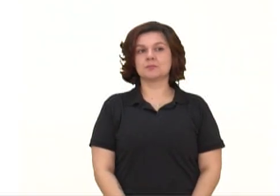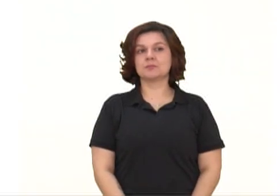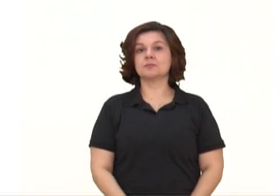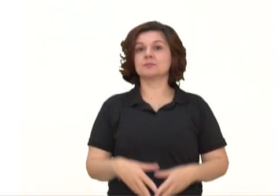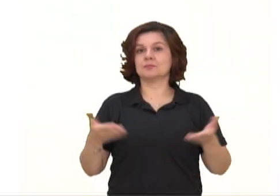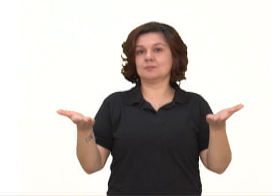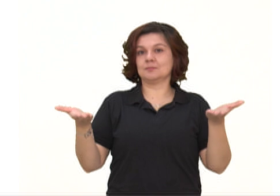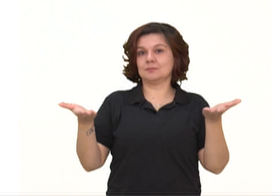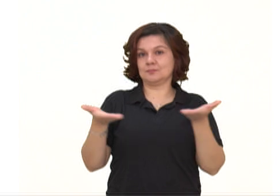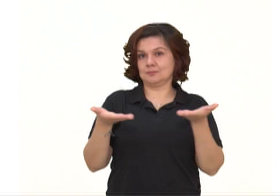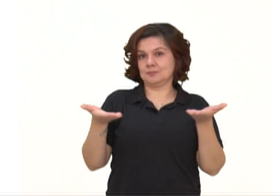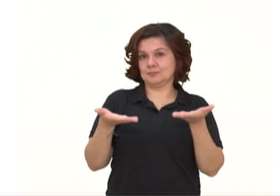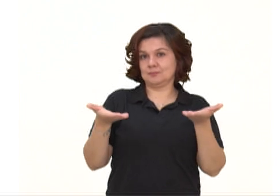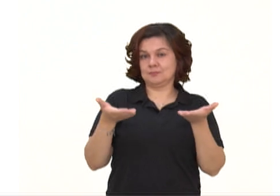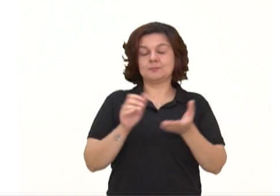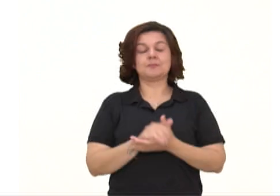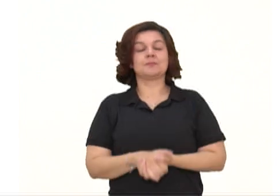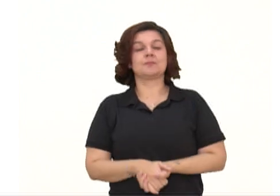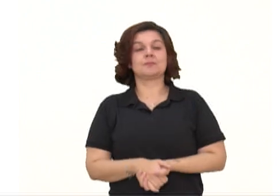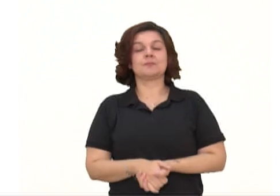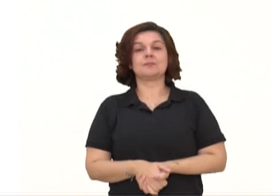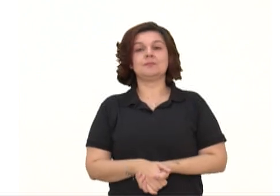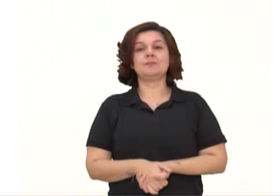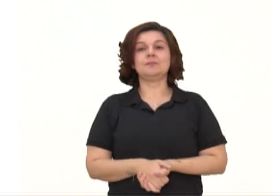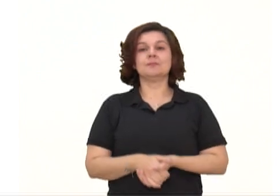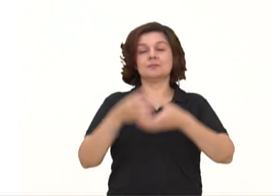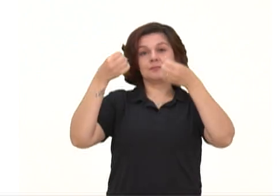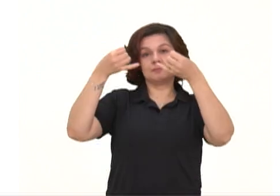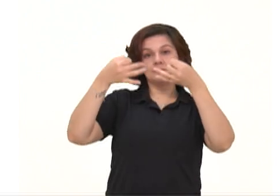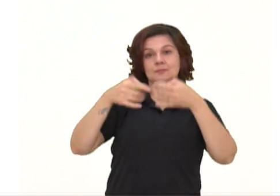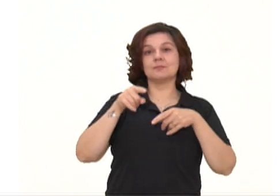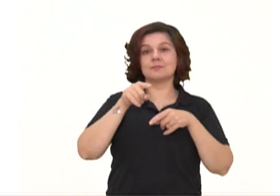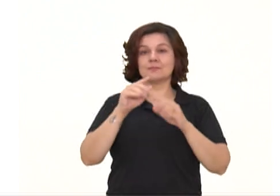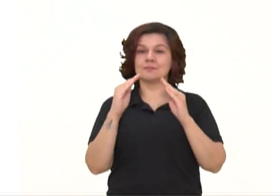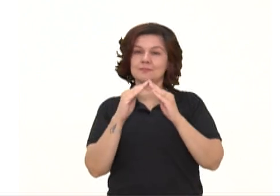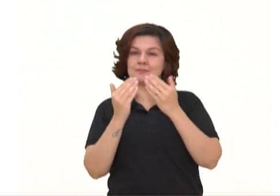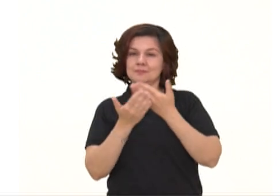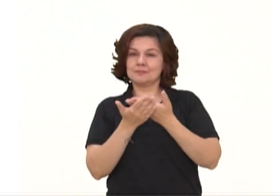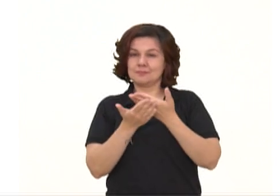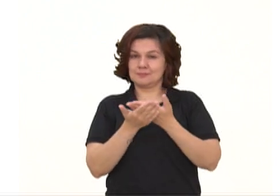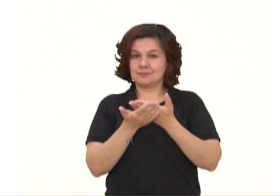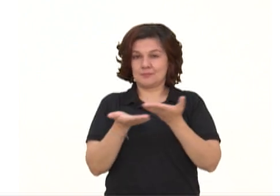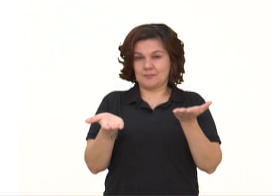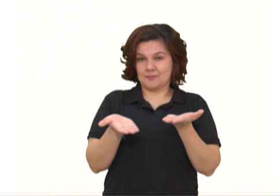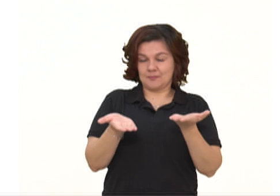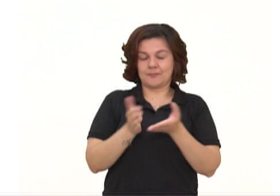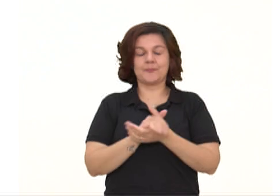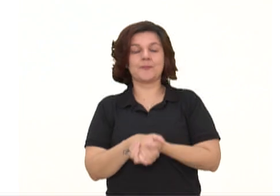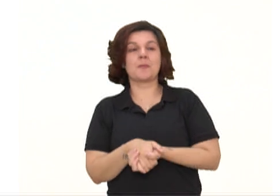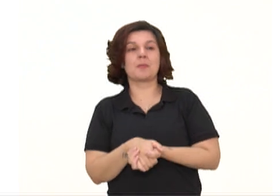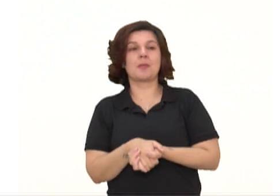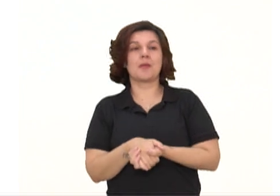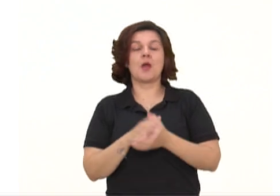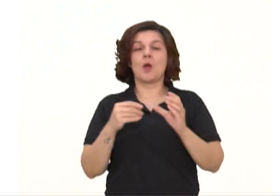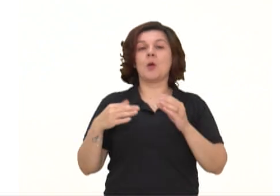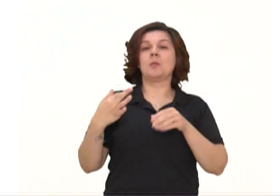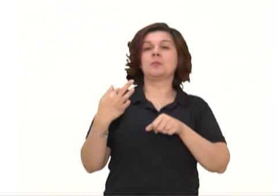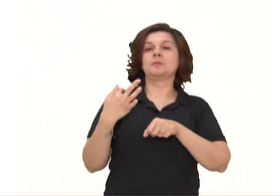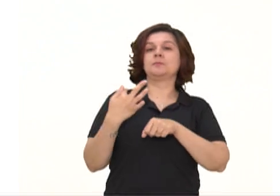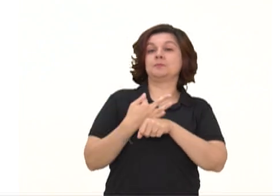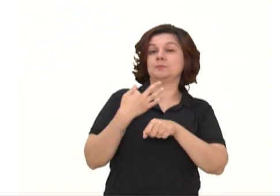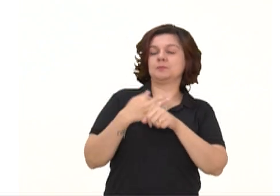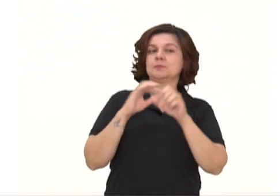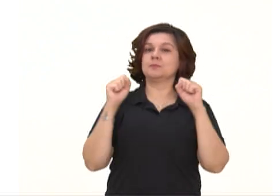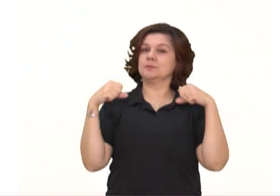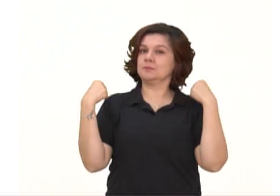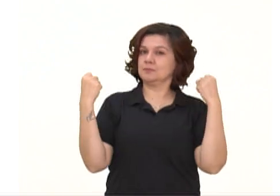Nessa aula, nós vamos falar aqui, vamos apresentar para você aí de casa alguns conceitos relacionados aí à resistência física, sempre ali com base